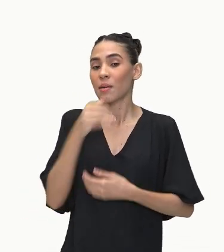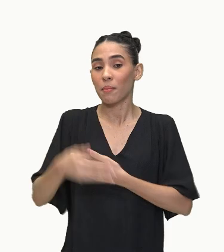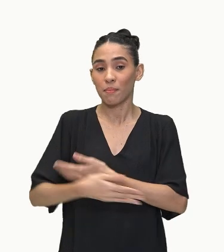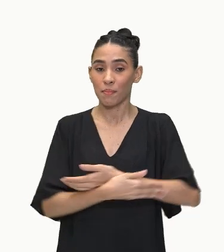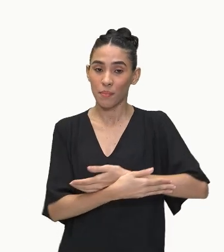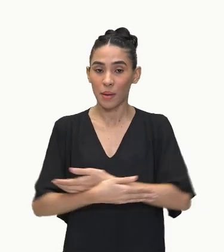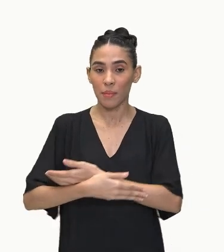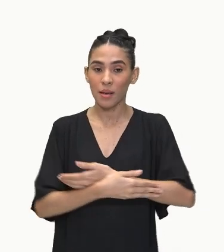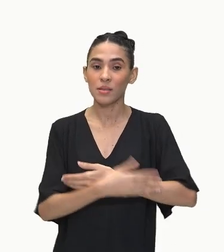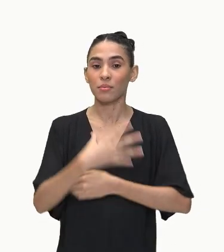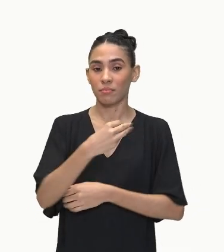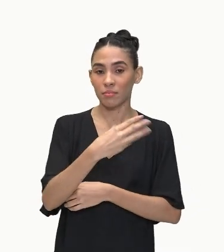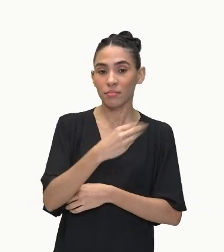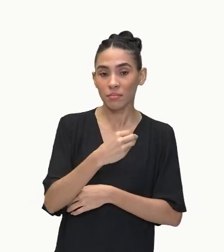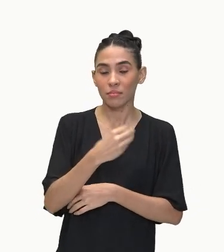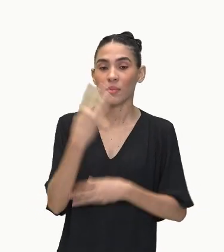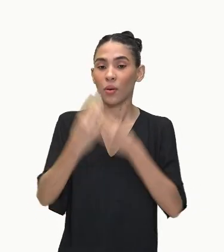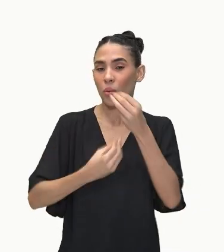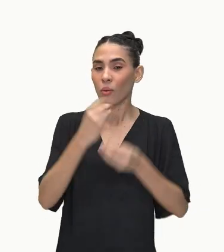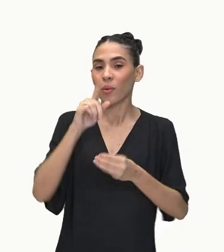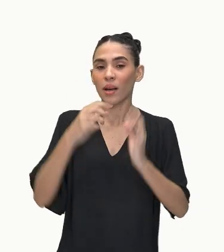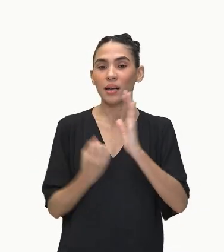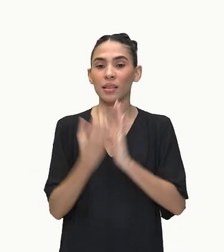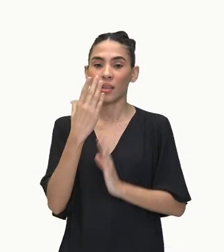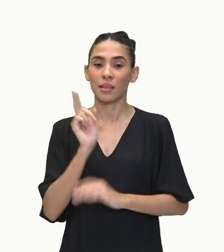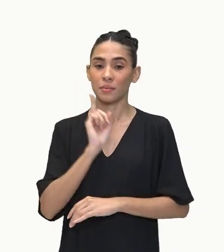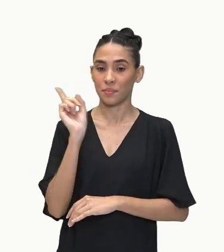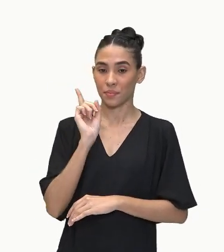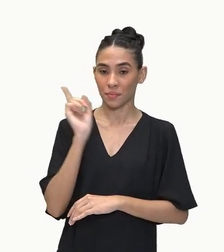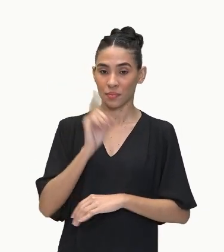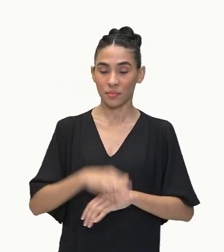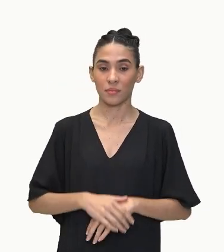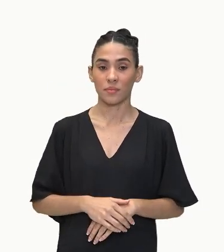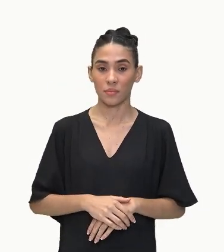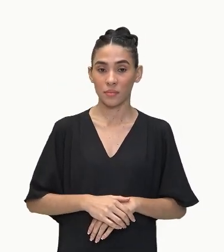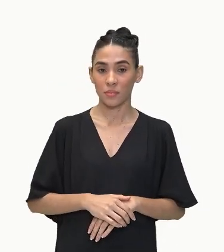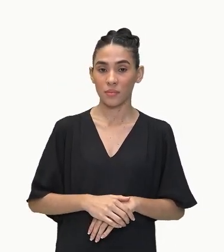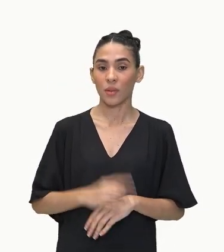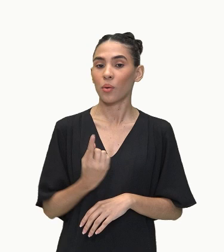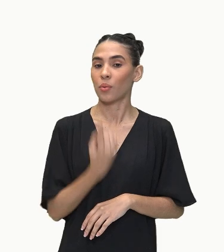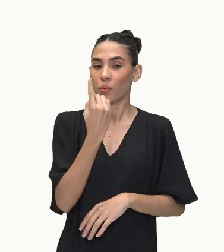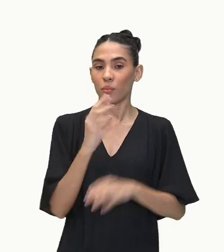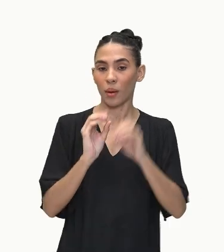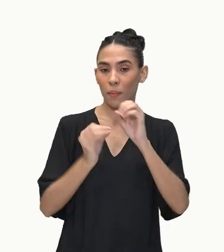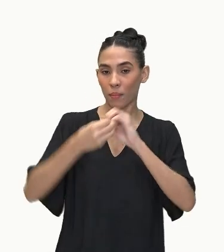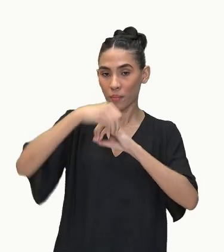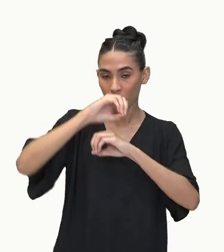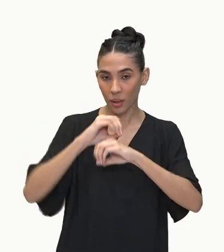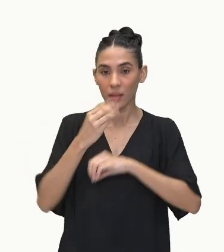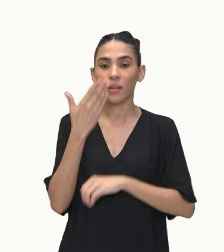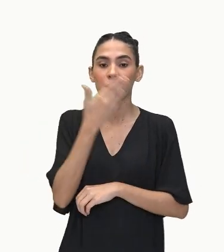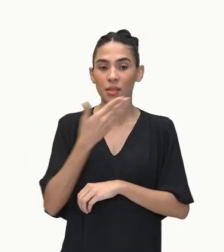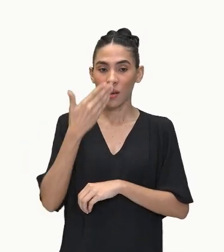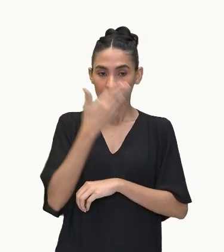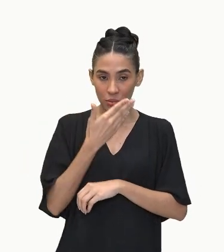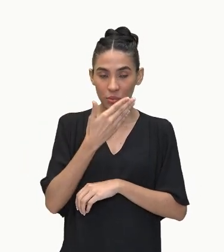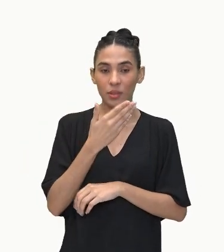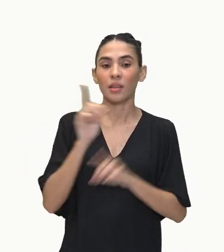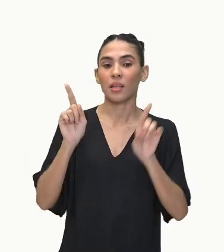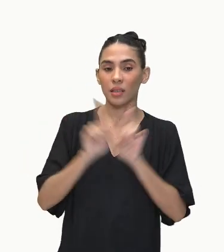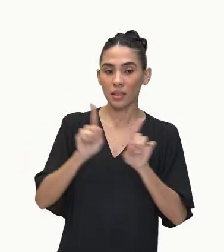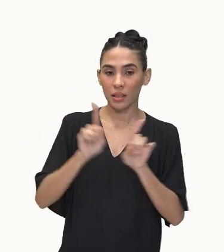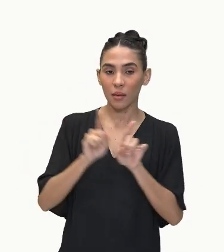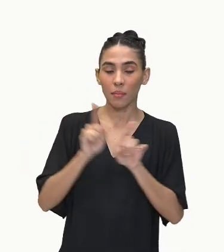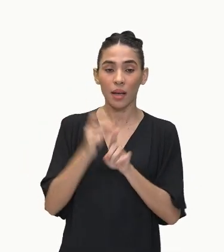seja amamentado. E como é que é formada a lactose? Por uma molécula de glicose e uma